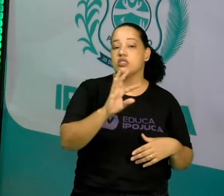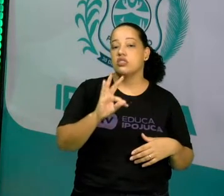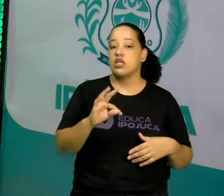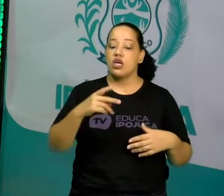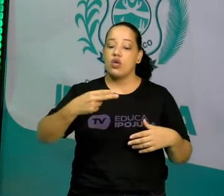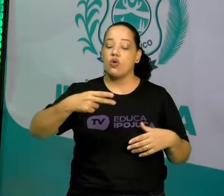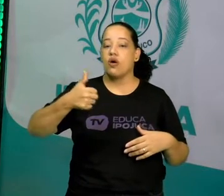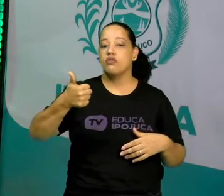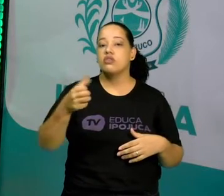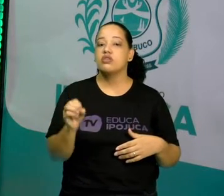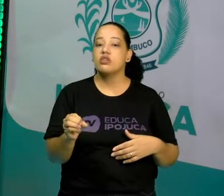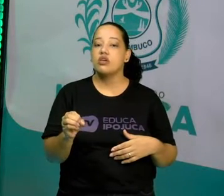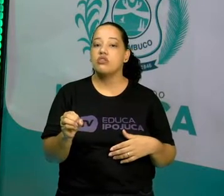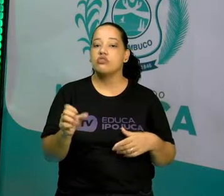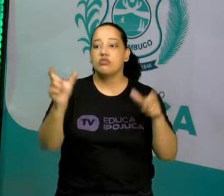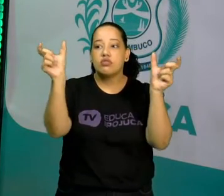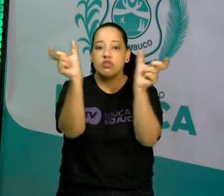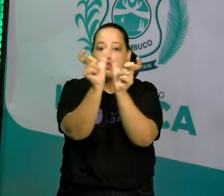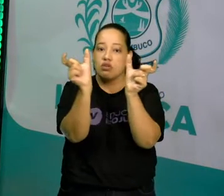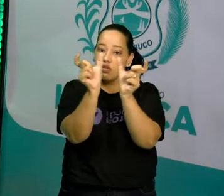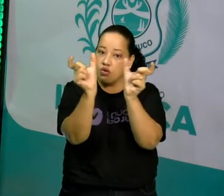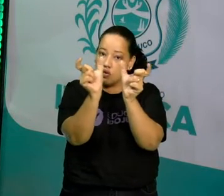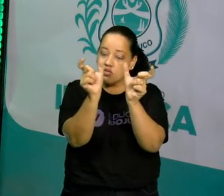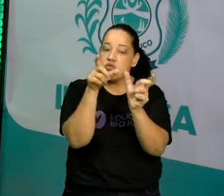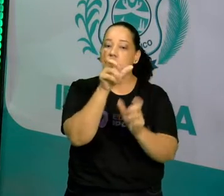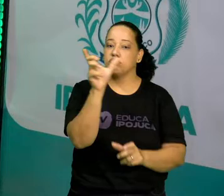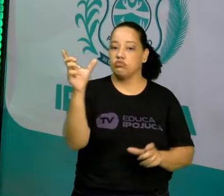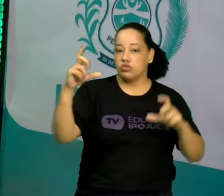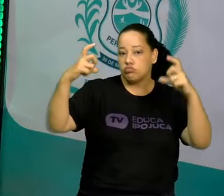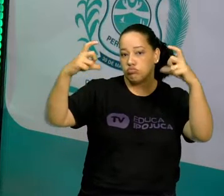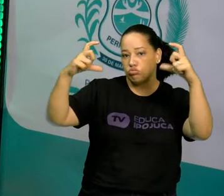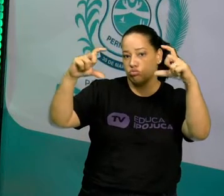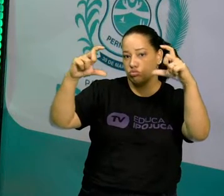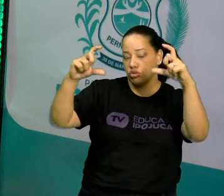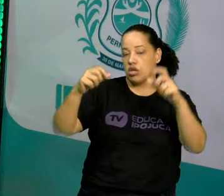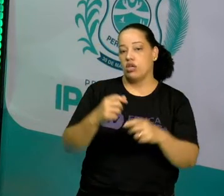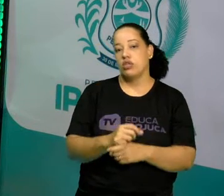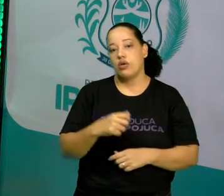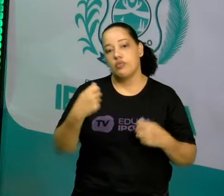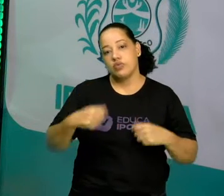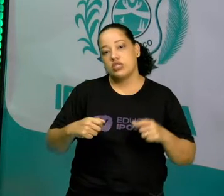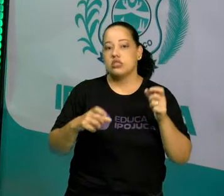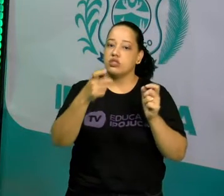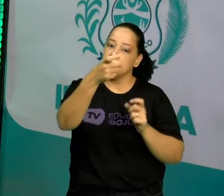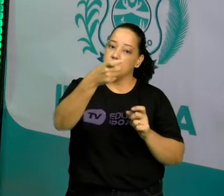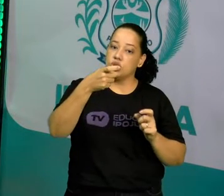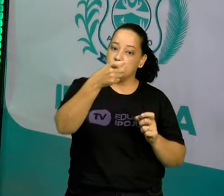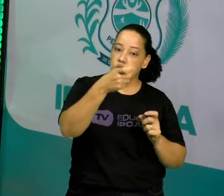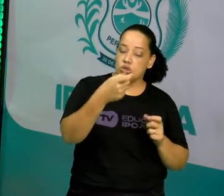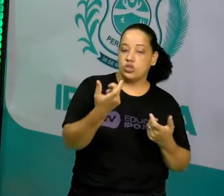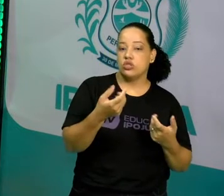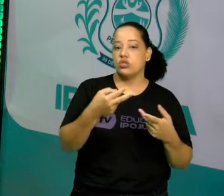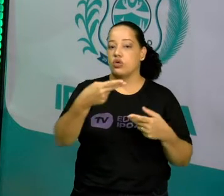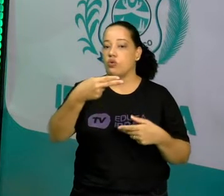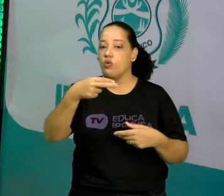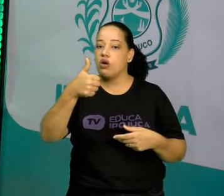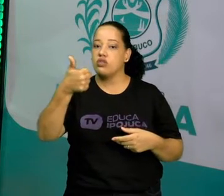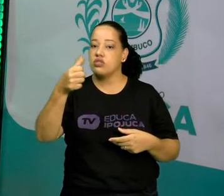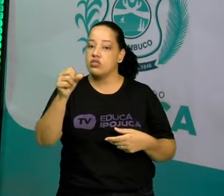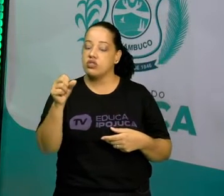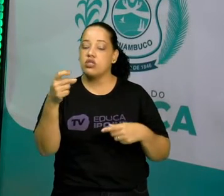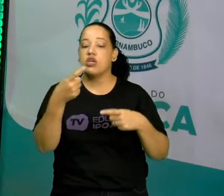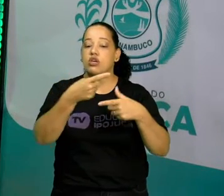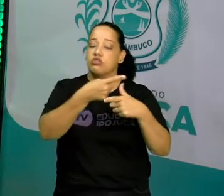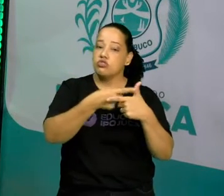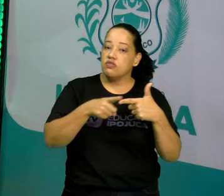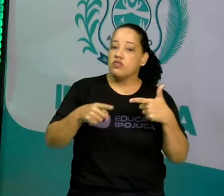do primeiro grau. Você sabe responder. Só é falar isolar o X. X é igual a 16 dividido por 2. Logo, X